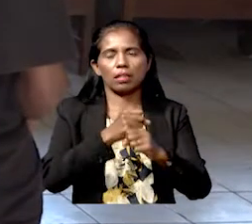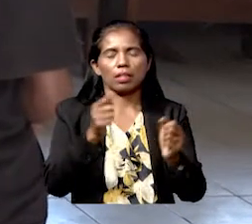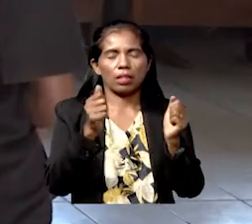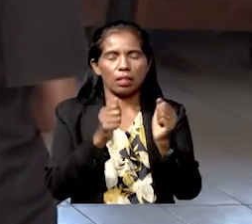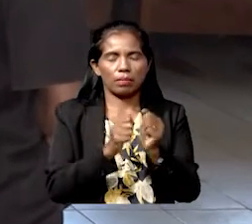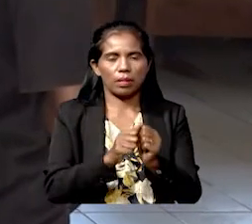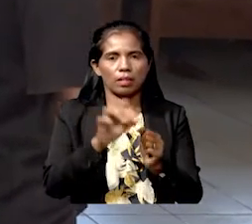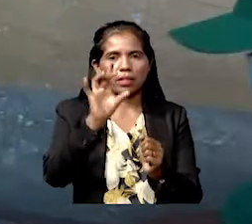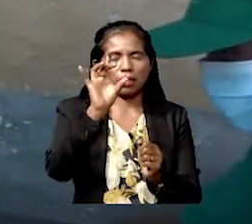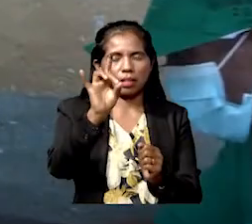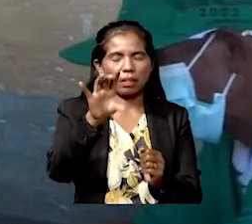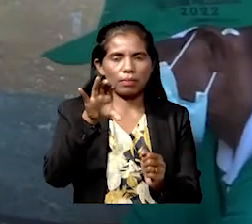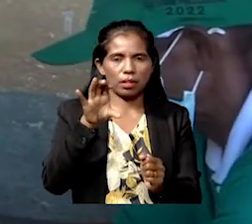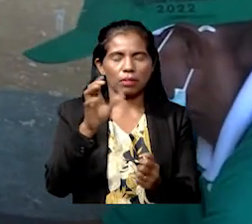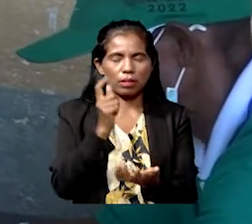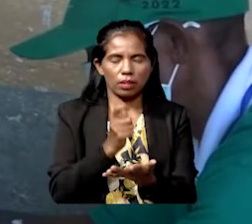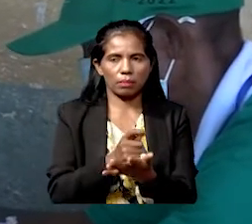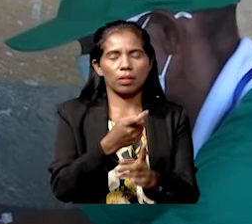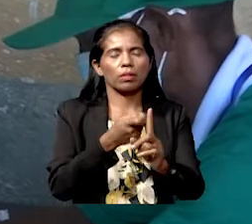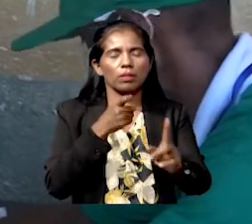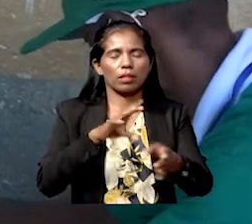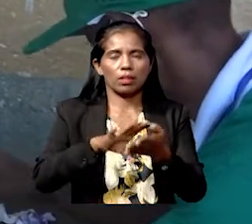walu resin, composto se eleitor Sira